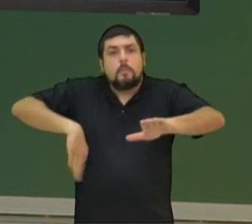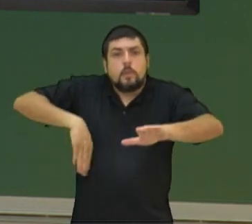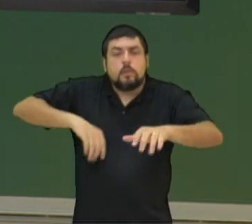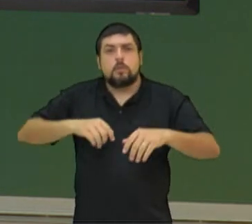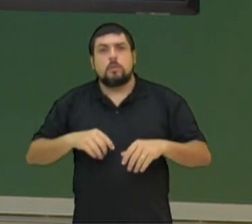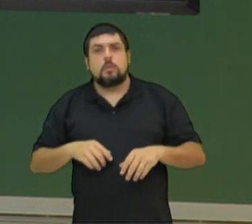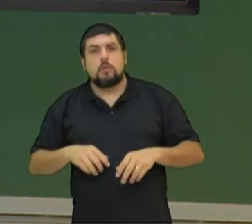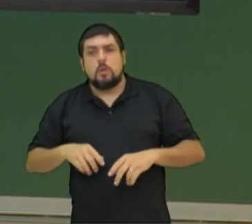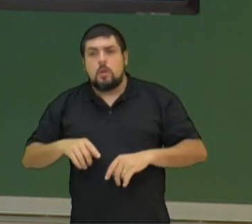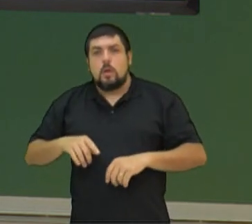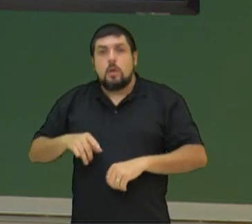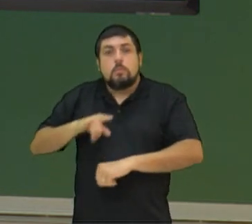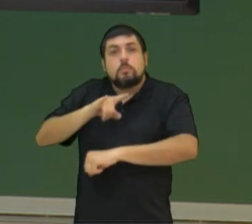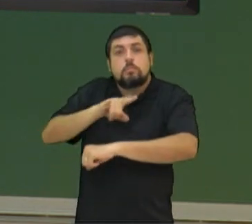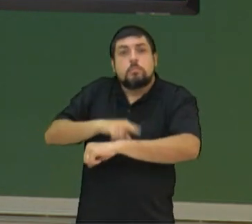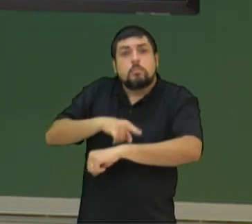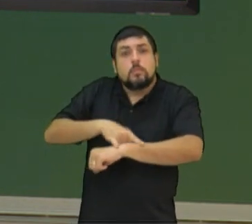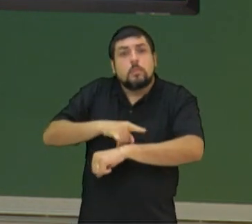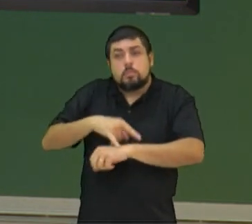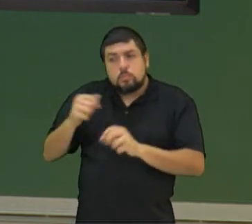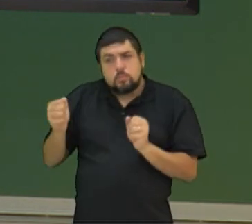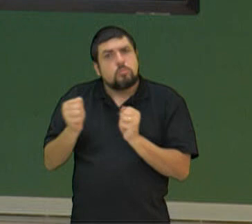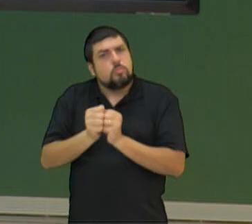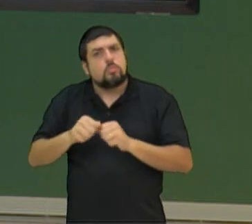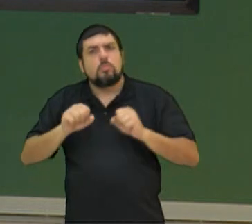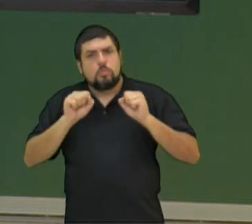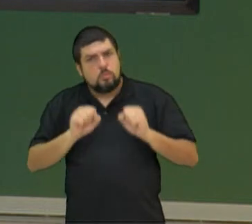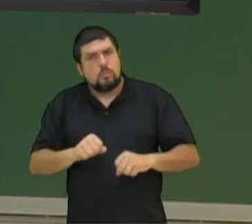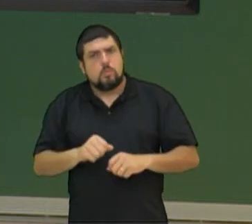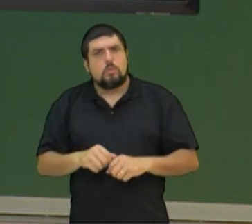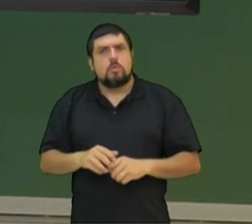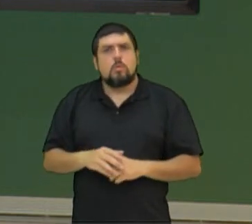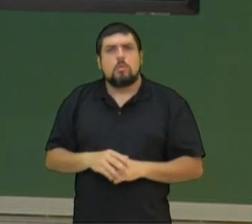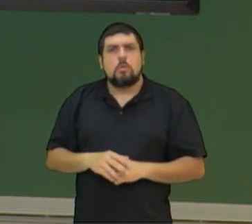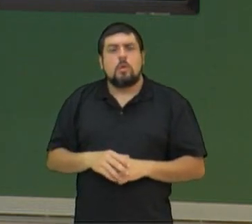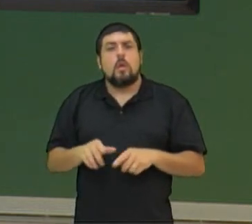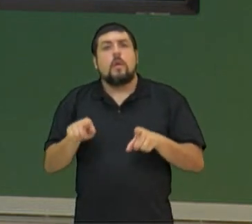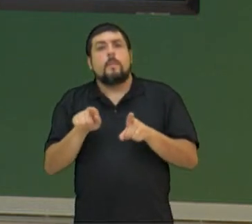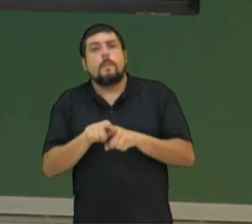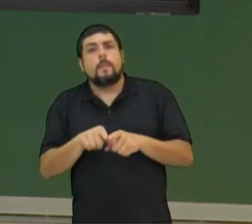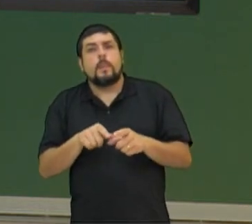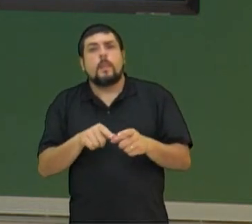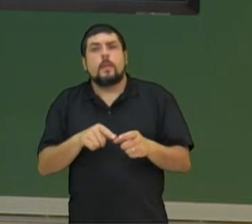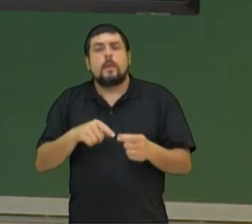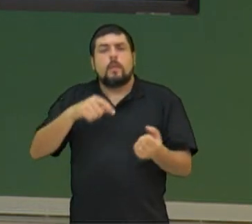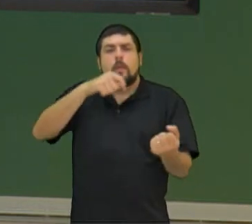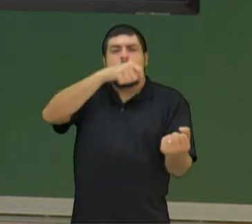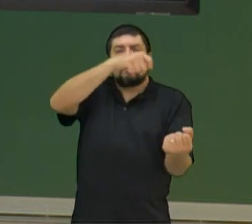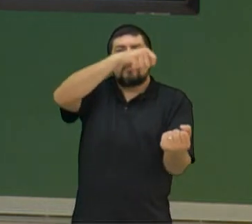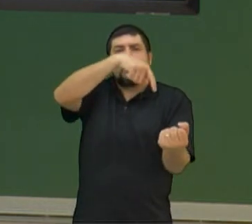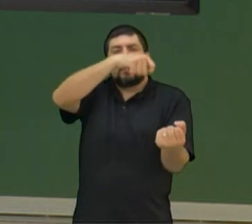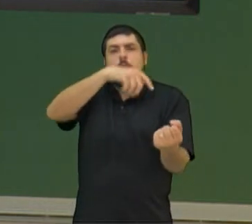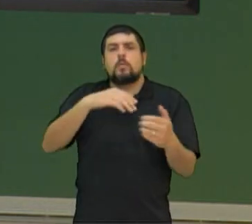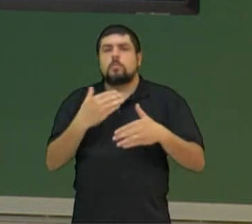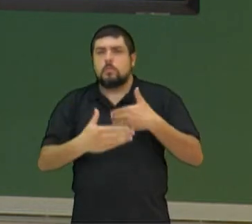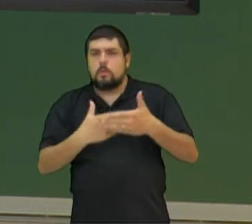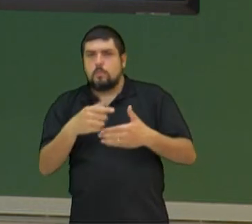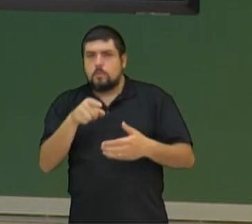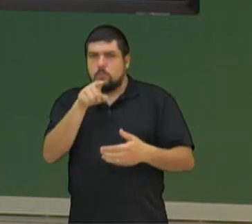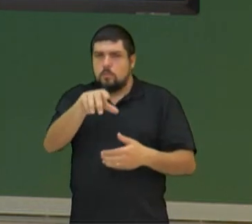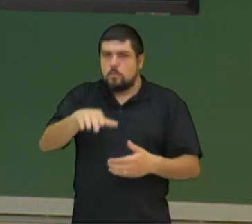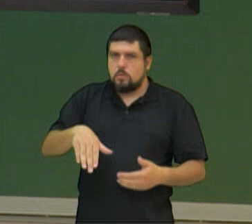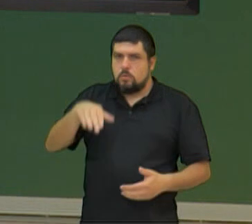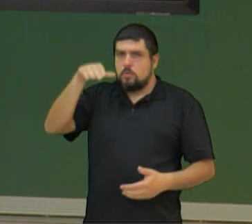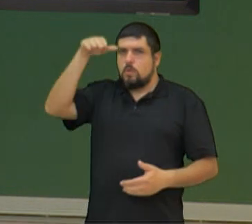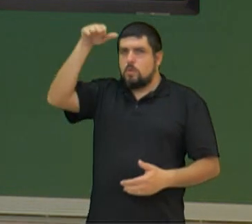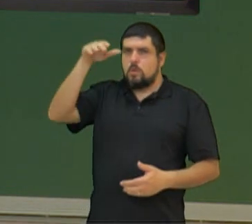banheiro que essa pessoa, tá? Doação de sangue, né? Se você vai doar depois, quando vocês forem adultos, né? Que tiverem idade